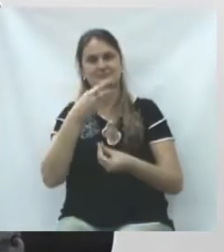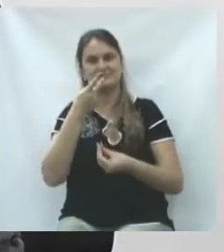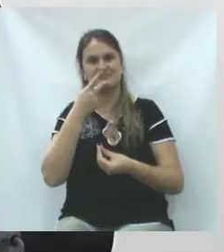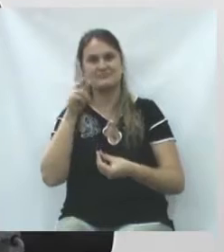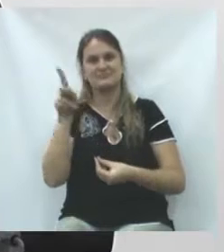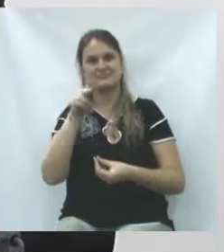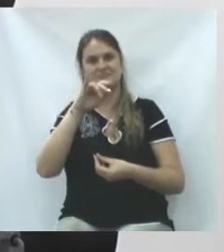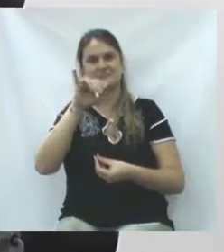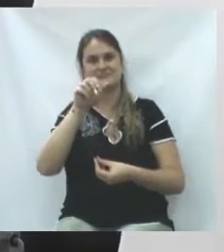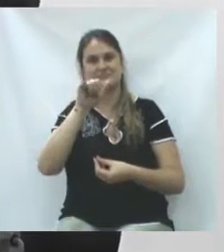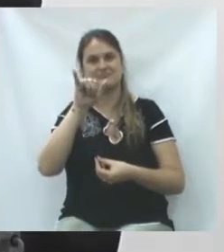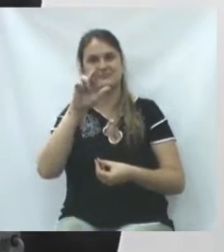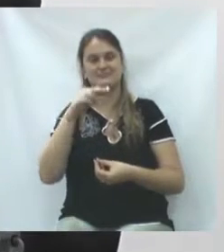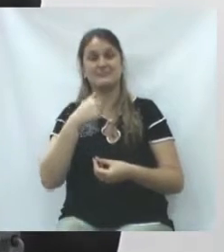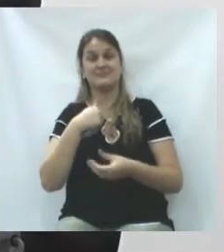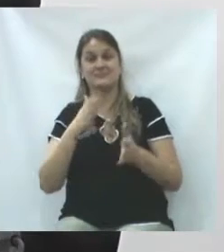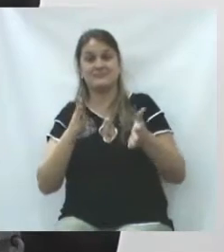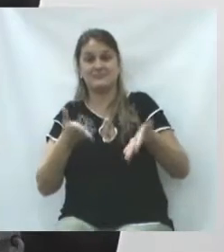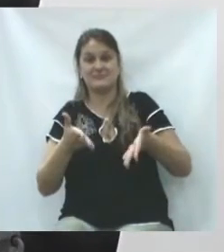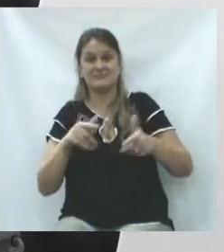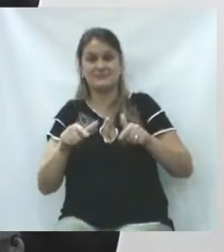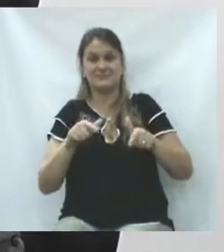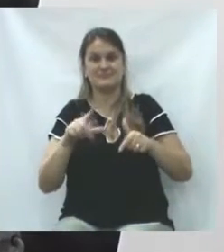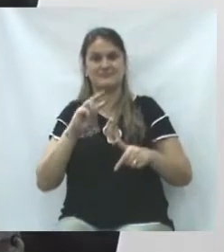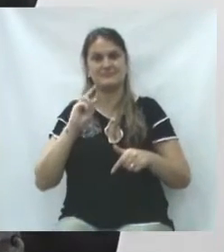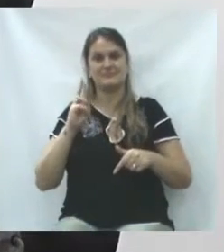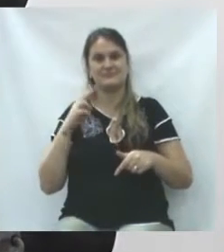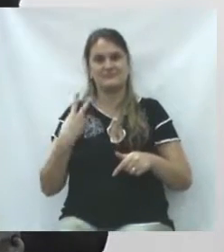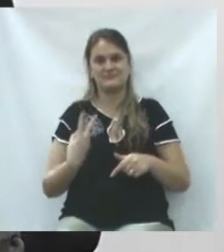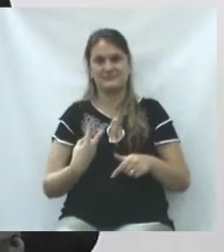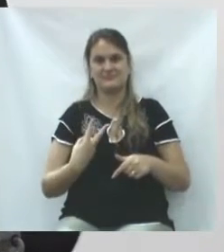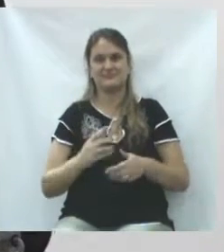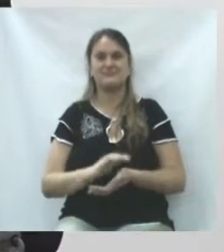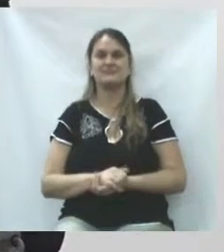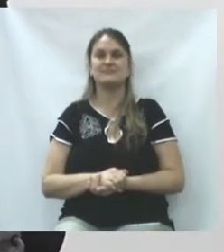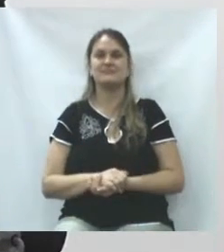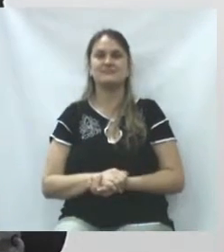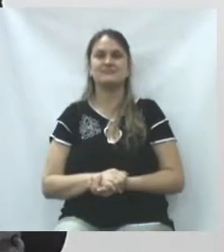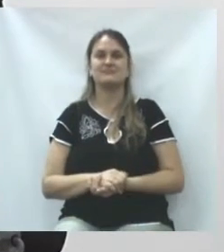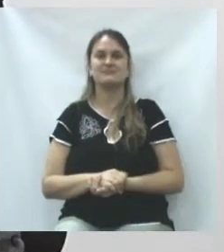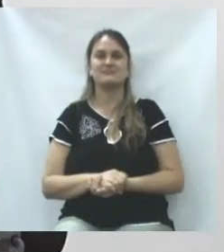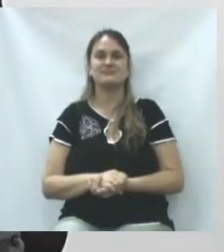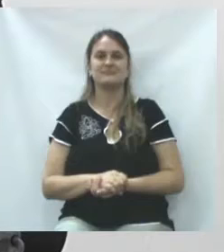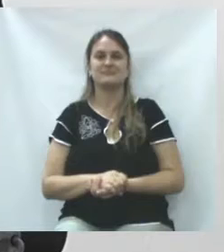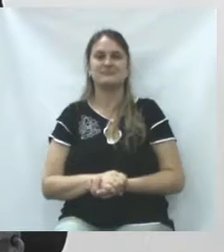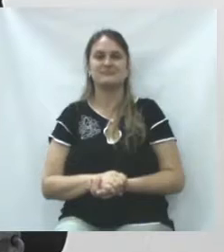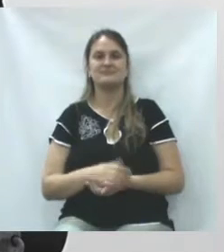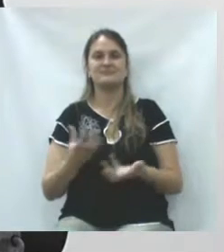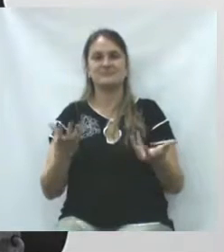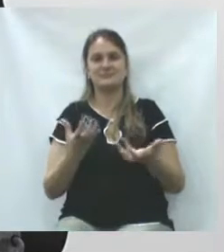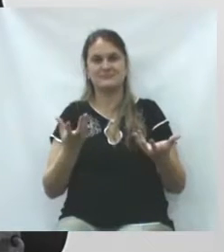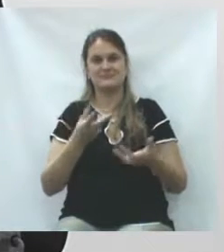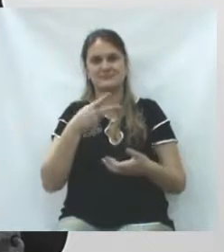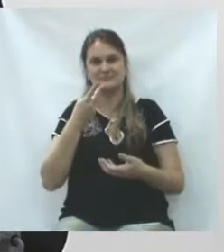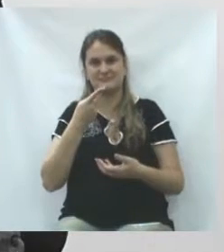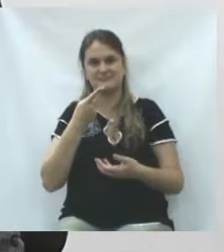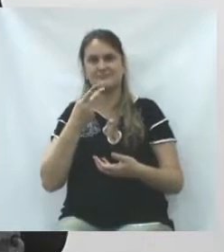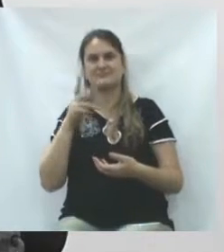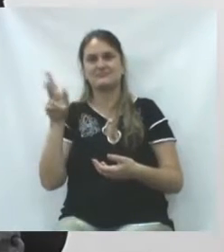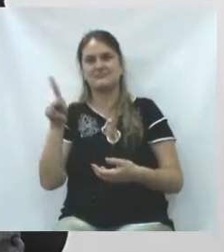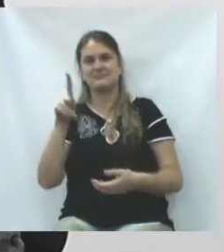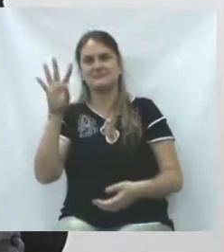vereador. Né? Eu estou vereador. Então, quero dizer aqui para a professora Tânia,